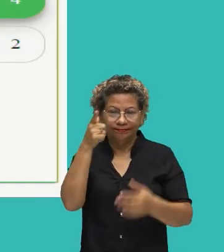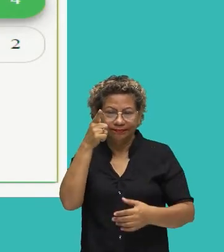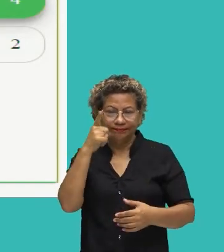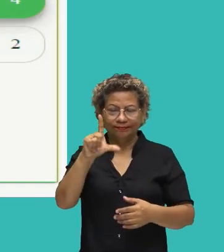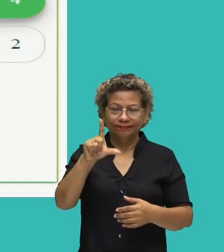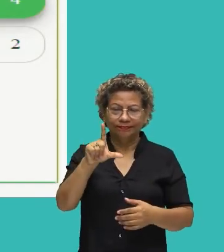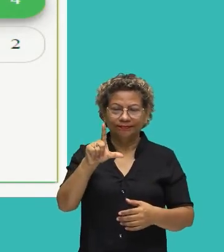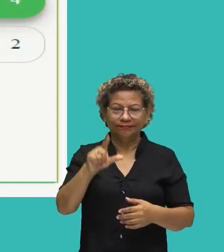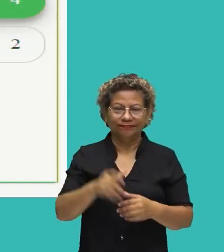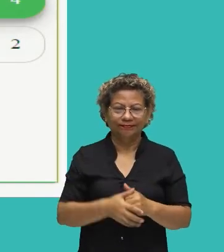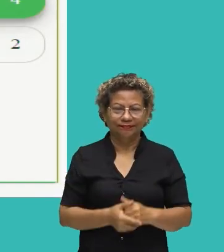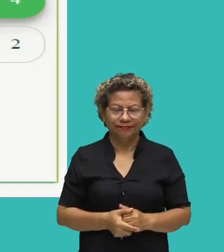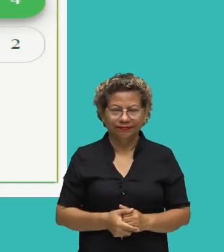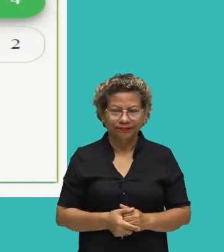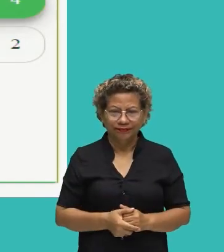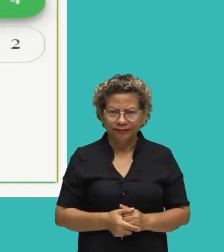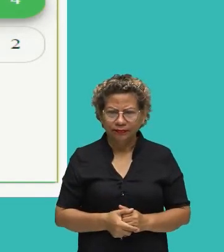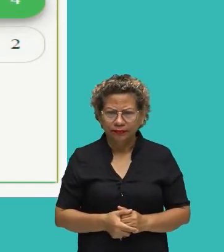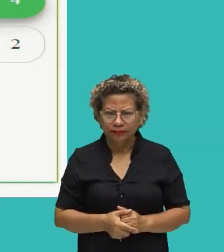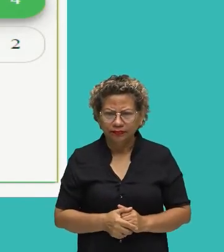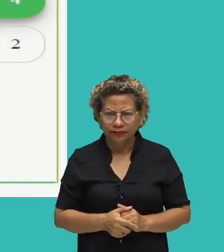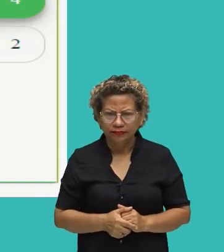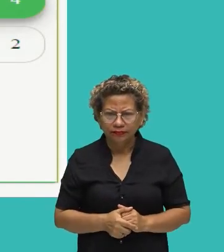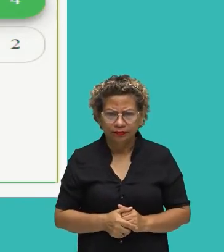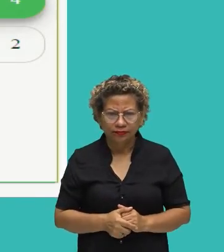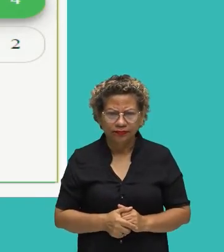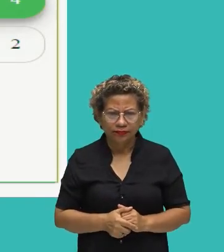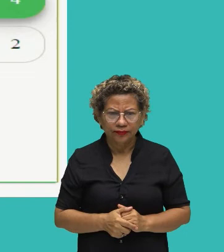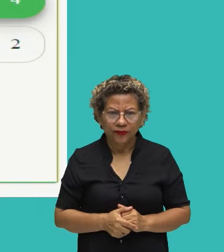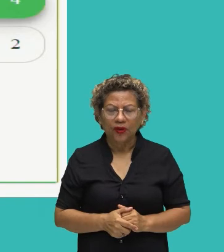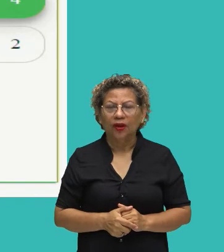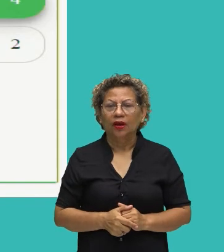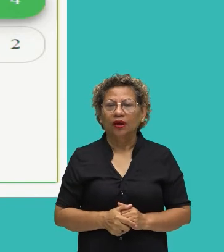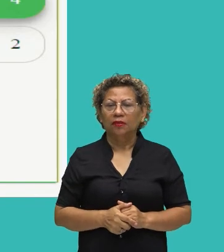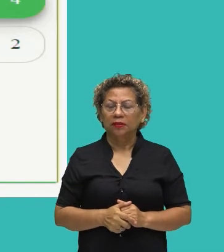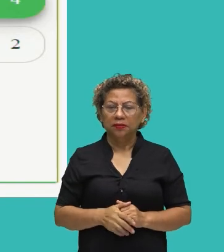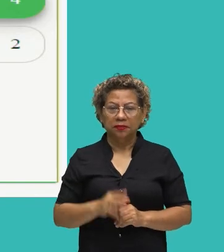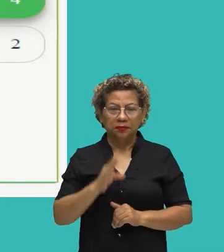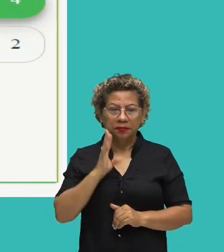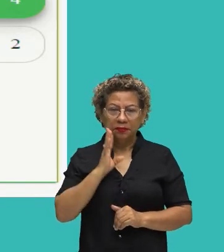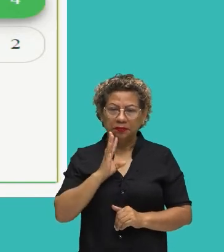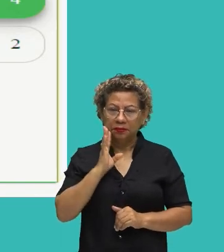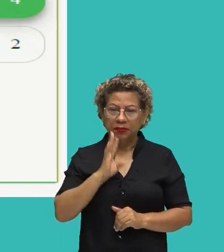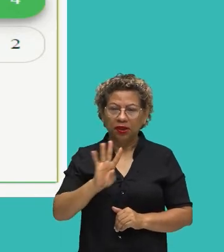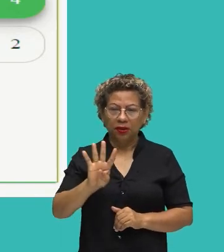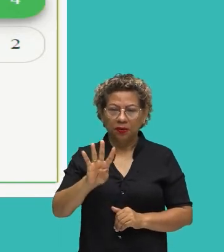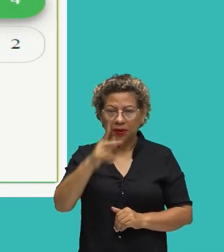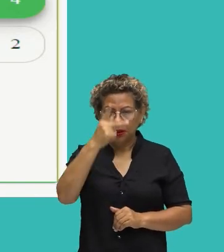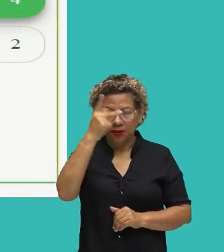mundo que uma pessoa, é isso? Uma pessoa continua. 4? É que daqui eu não consigo visualizar.